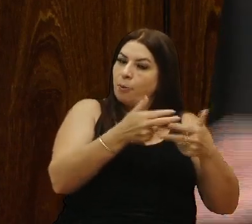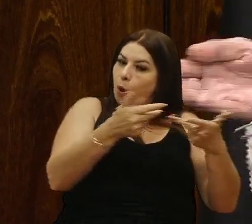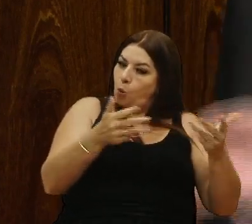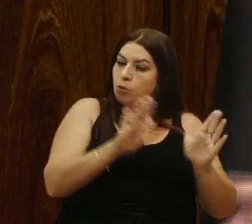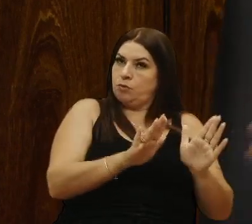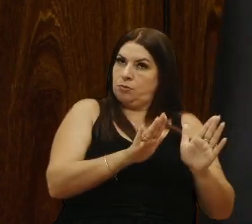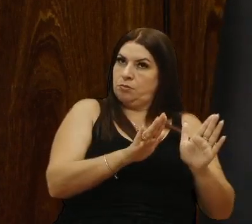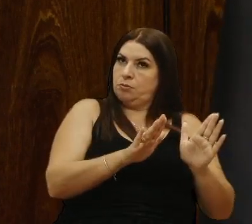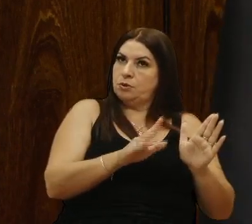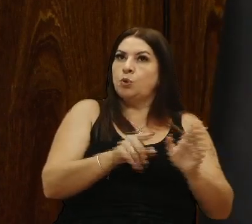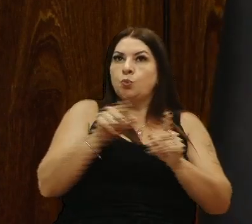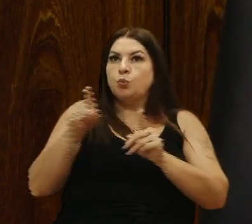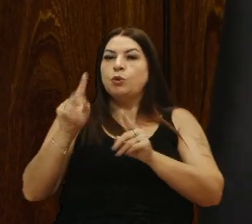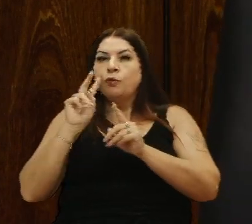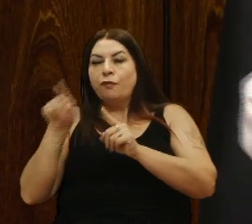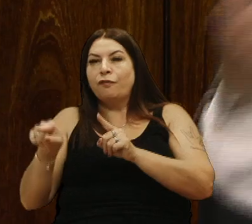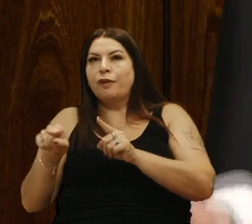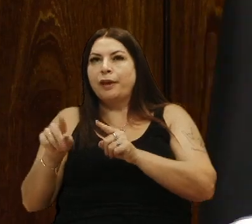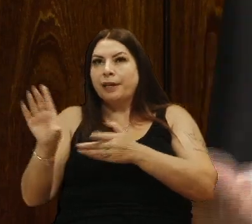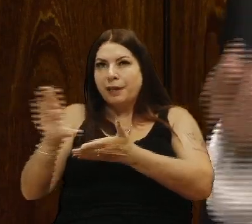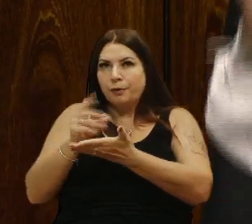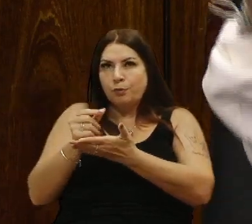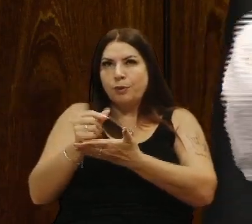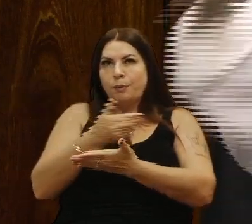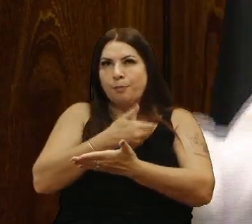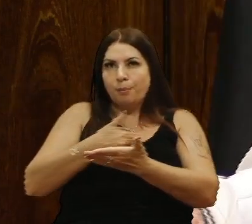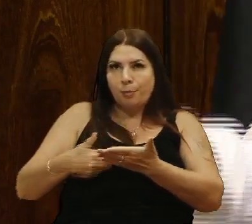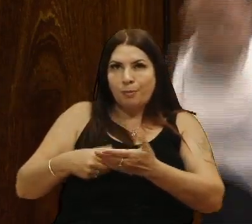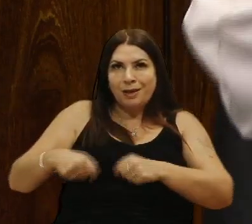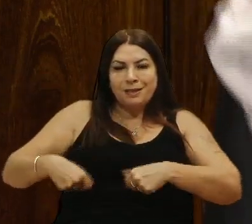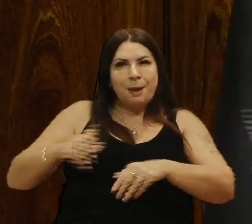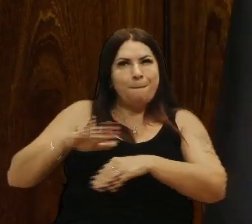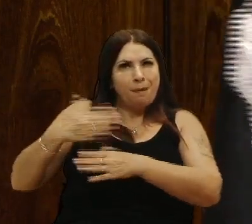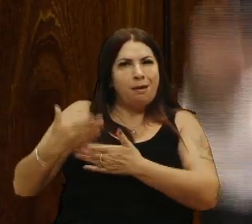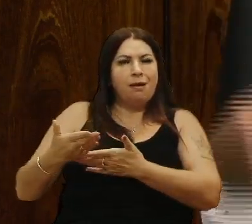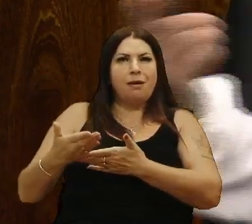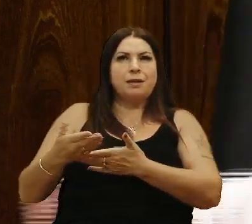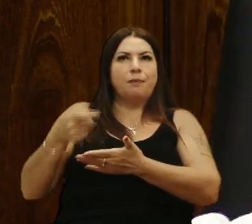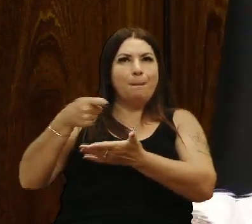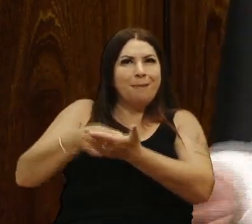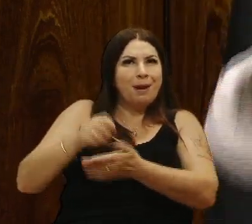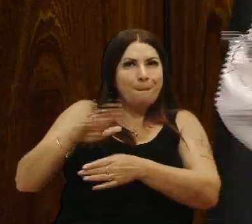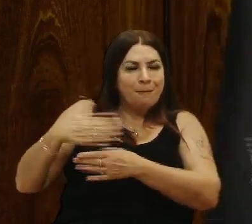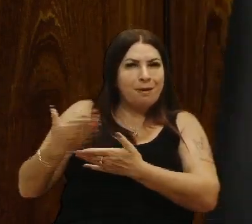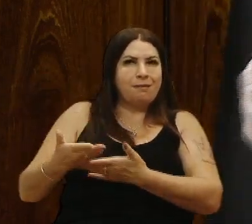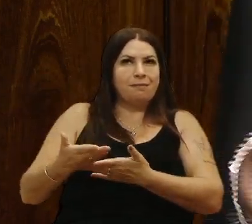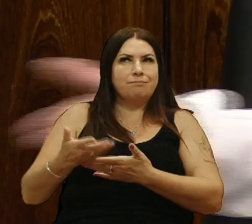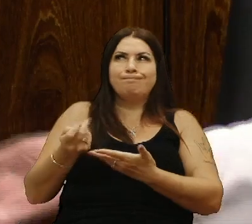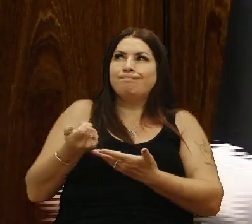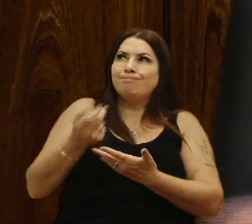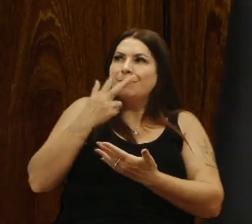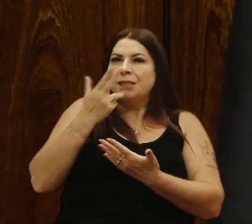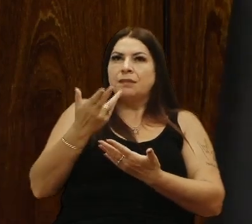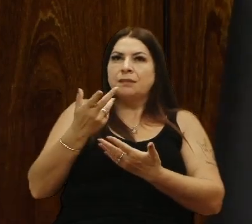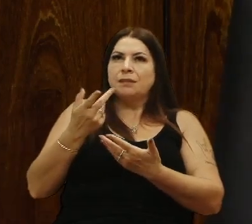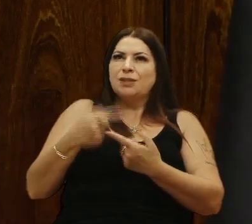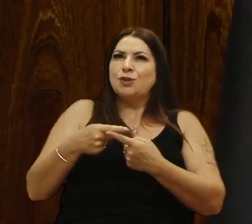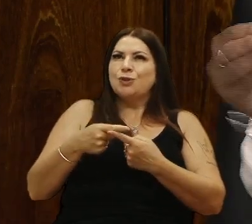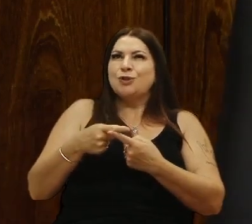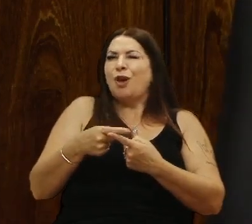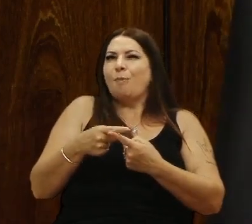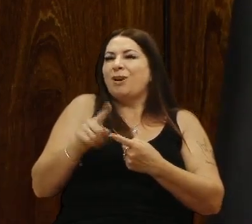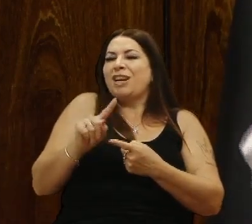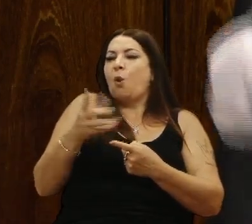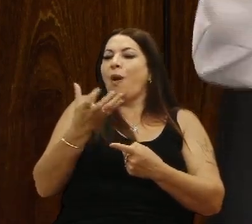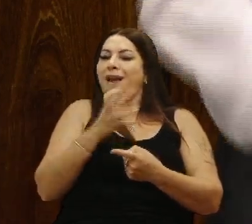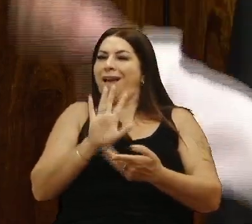coisa. Agora, quando tu vai usar recurso público, vai gastar mais, vai pagar mais, parece que só por birra,